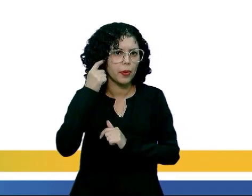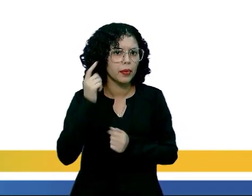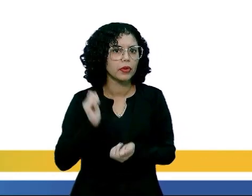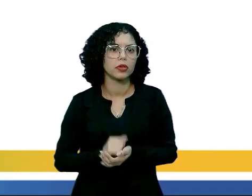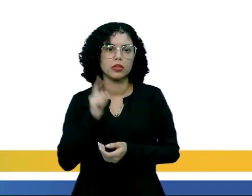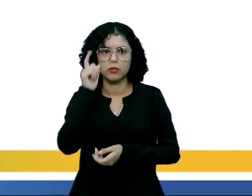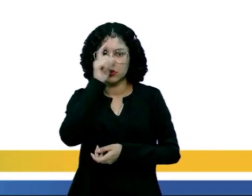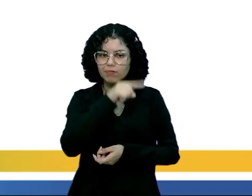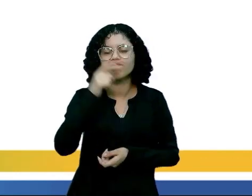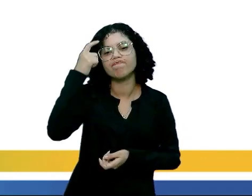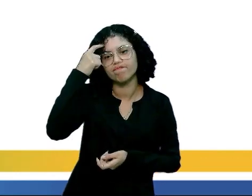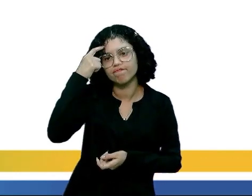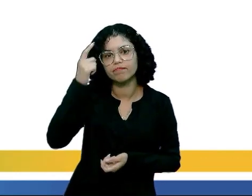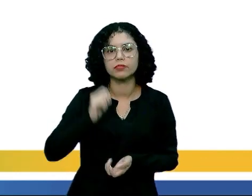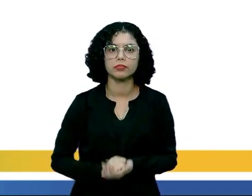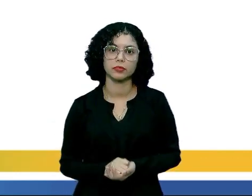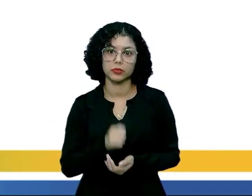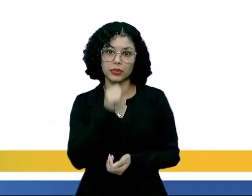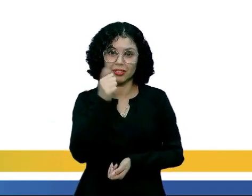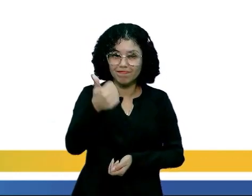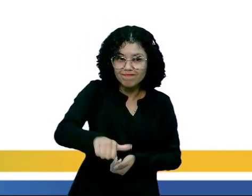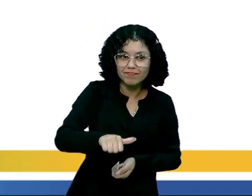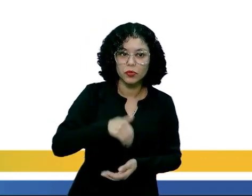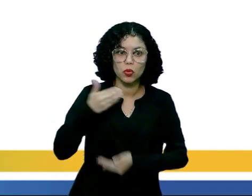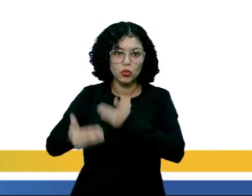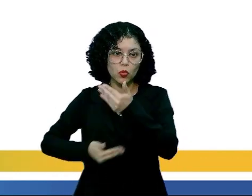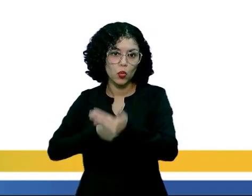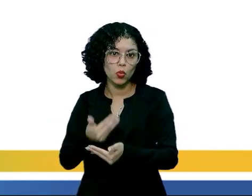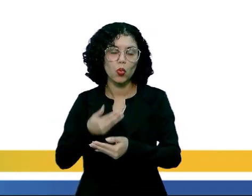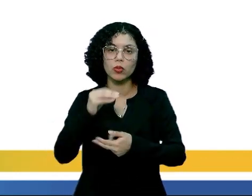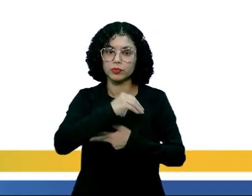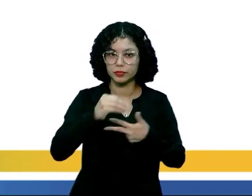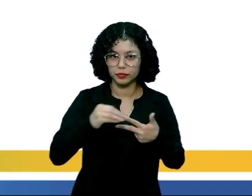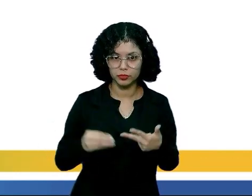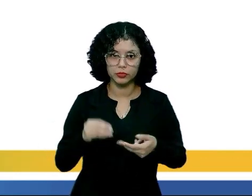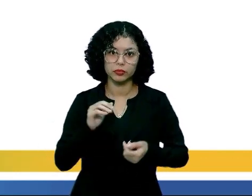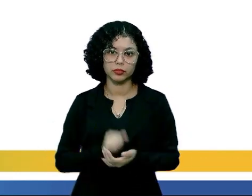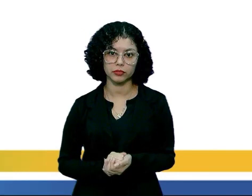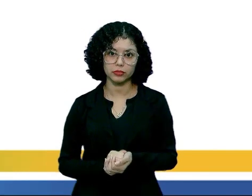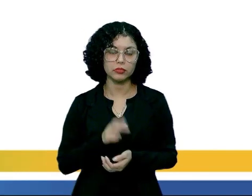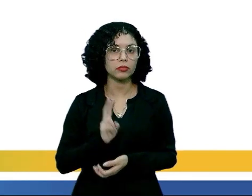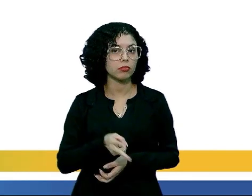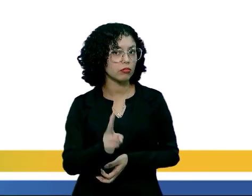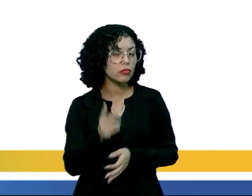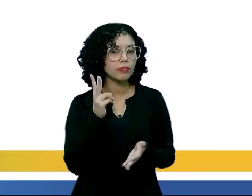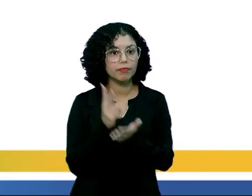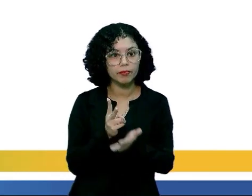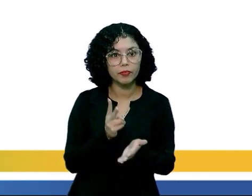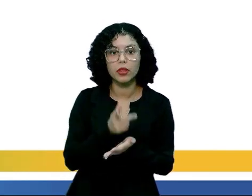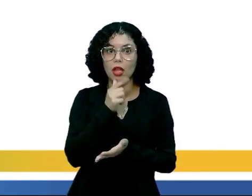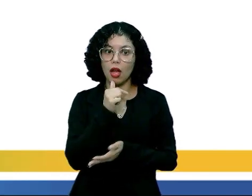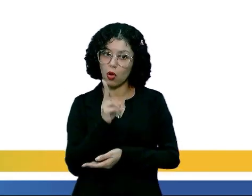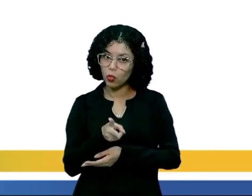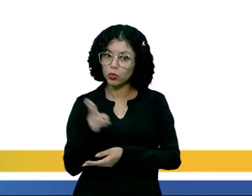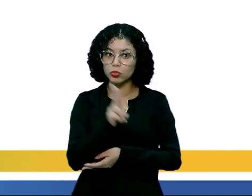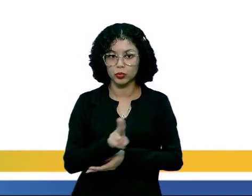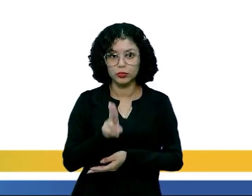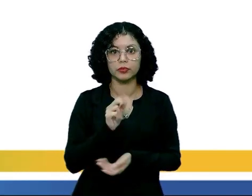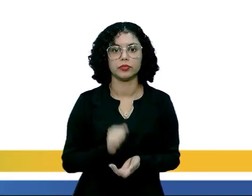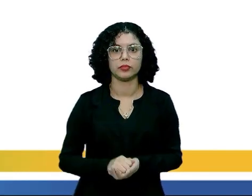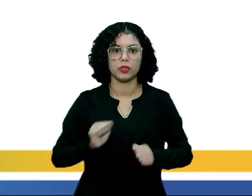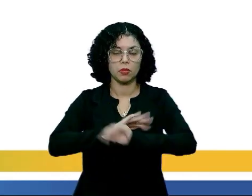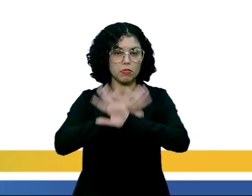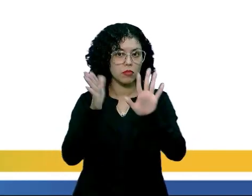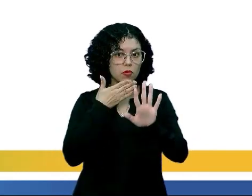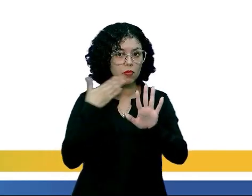memória e dificuldade de raciocínio afetando negativamente o desempenho cognitivo durante o exame manter-se hidratado pode